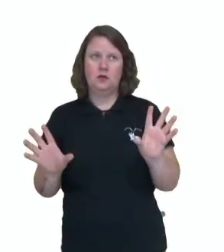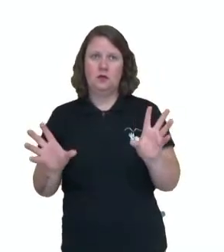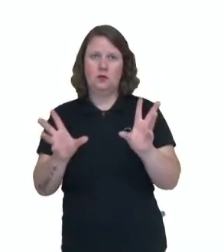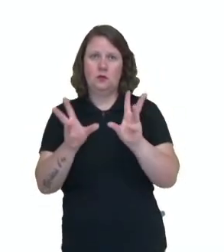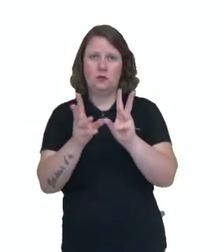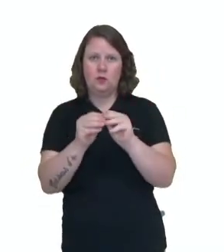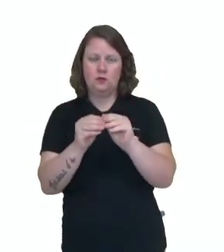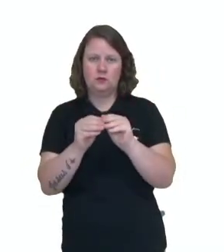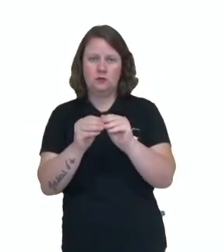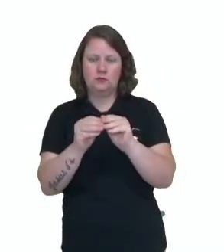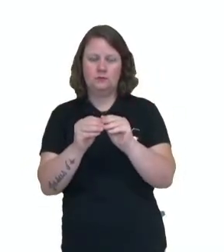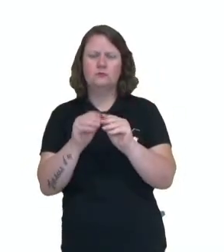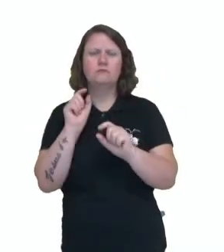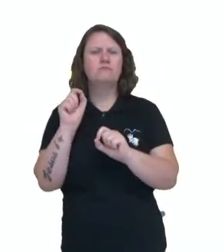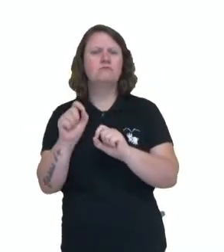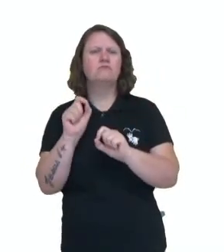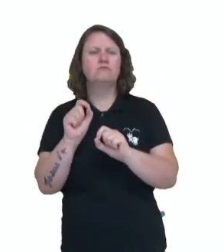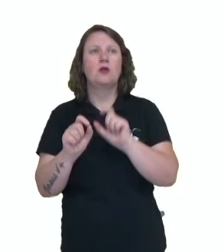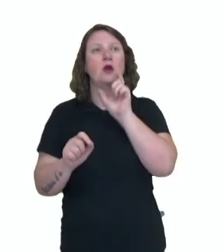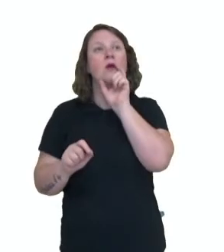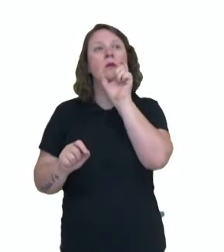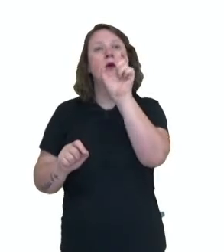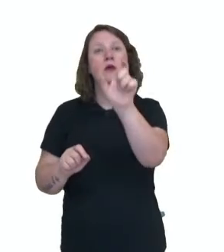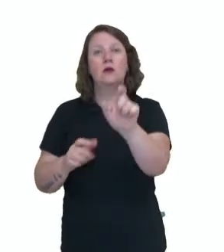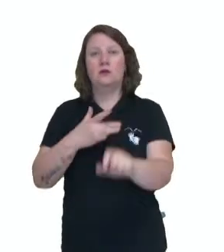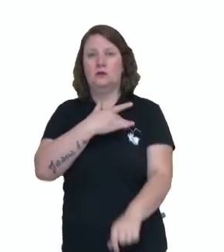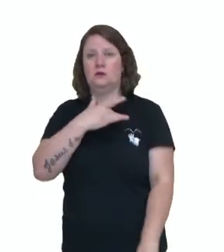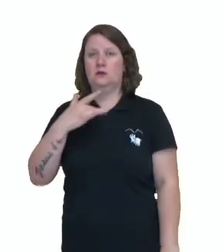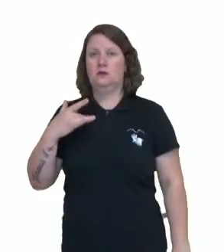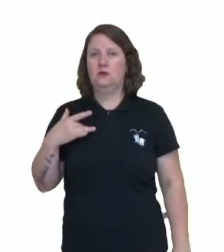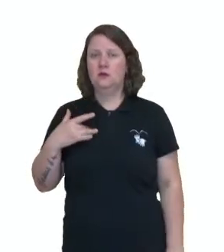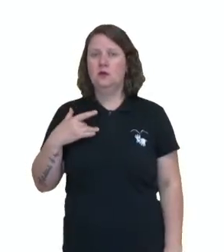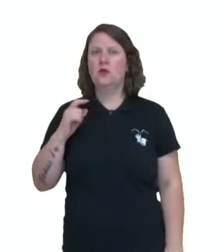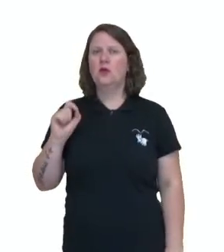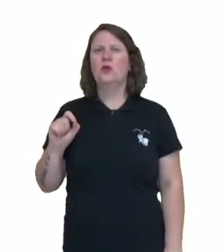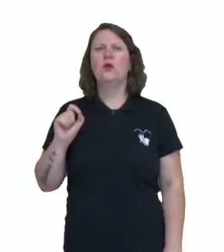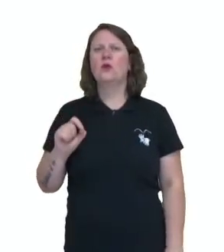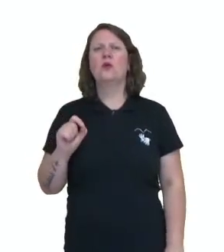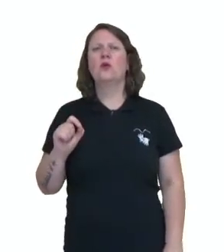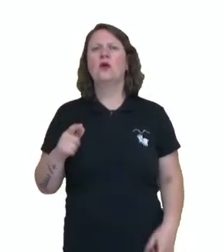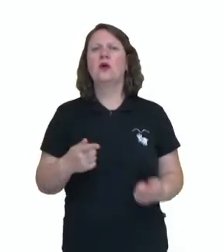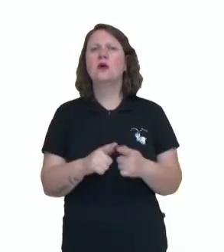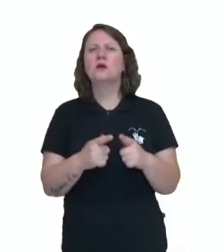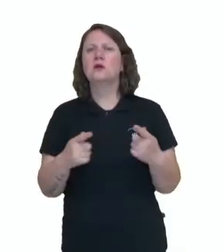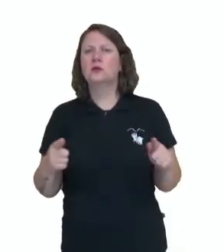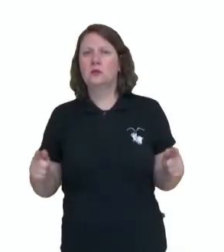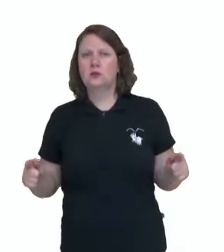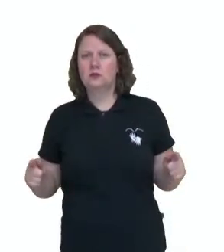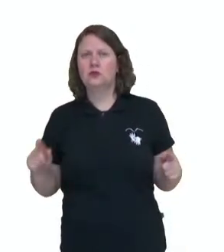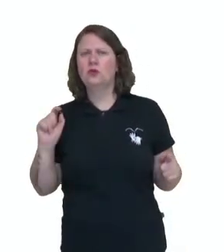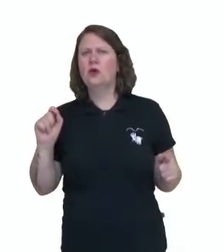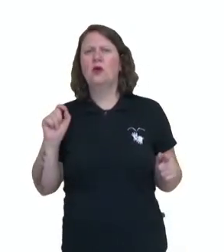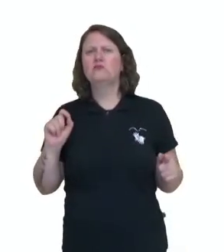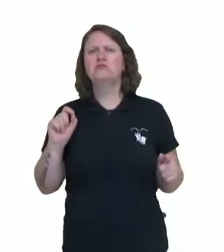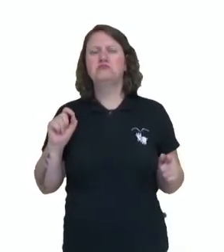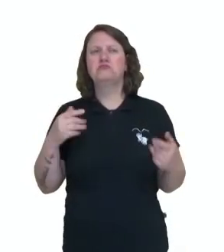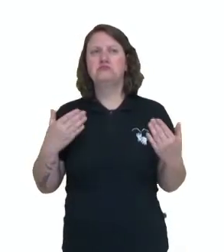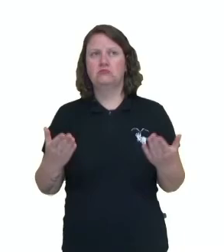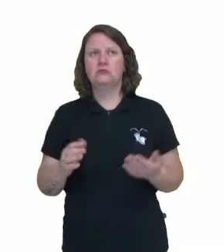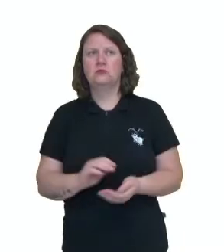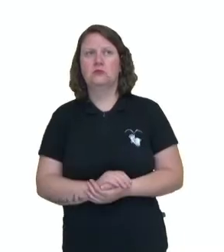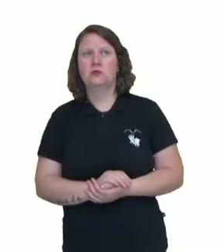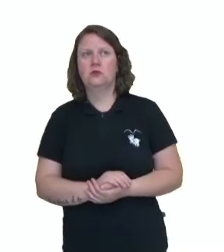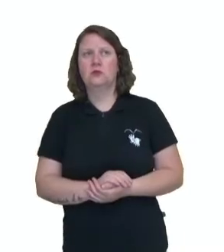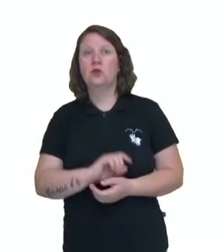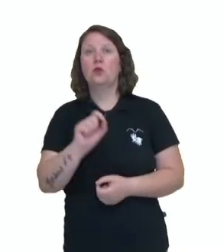ou composto. E a palavra saúde pertence à classe gramatical a qual classe? E ela exerce